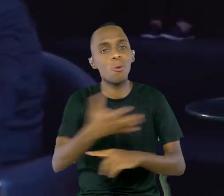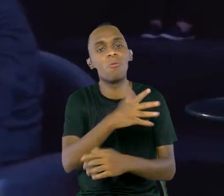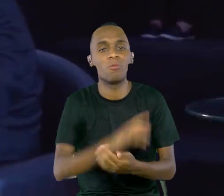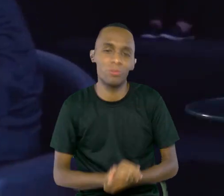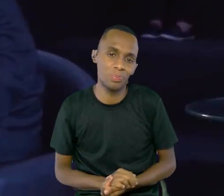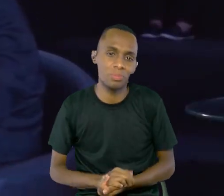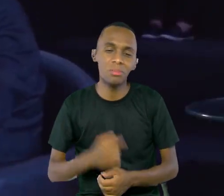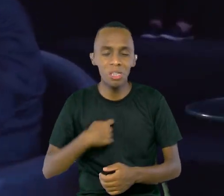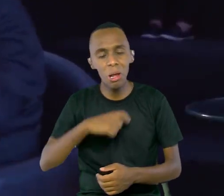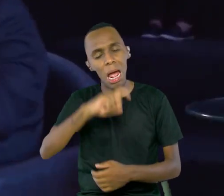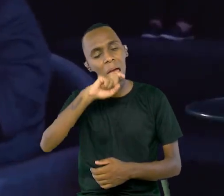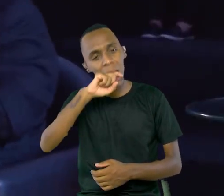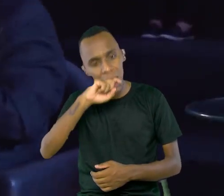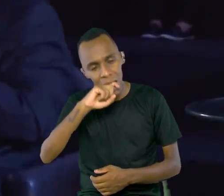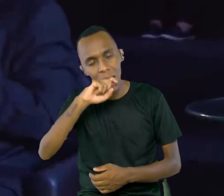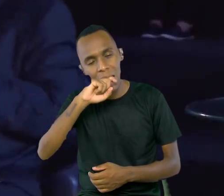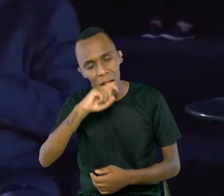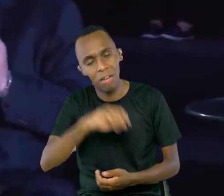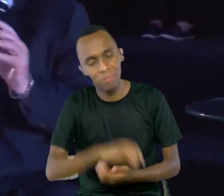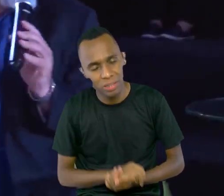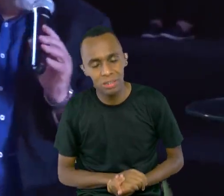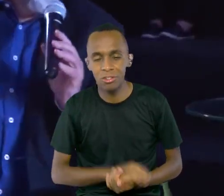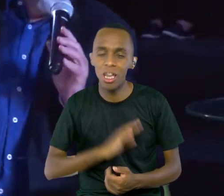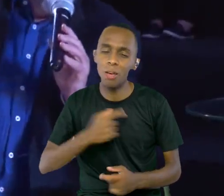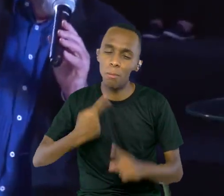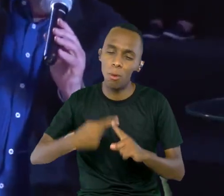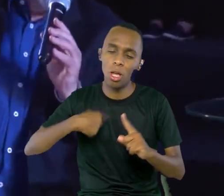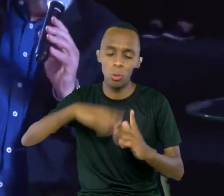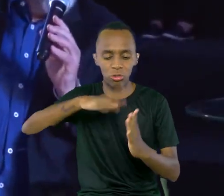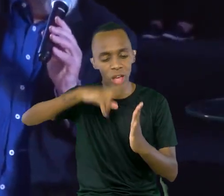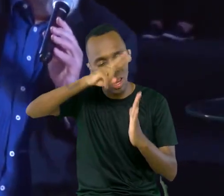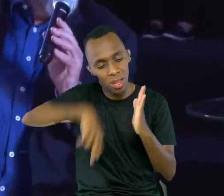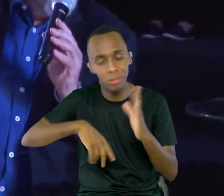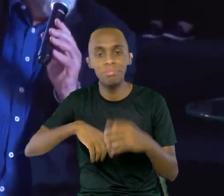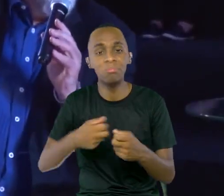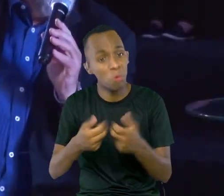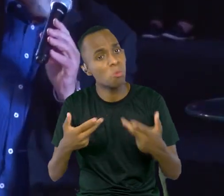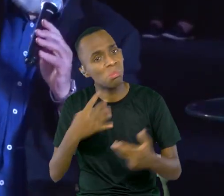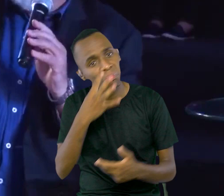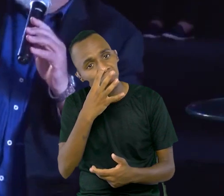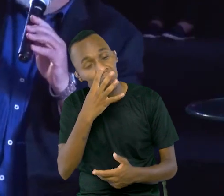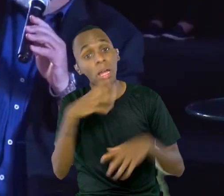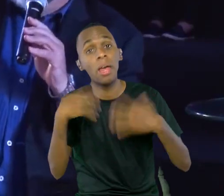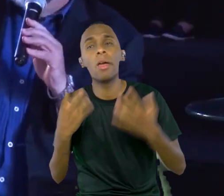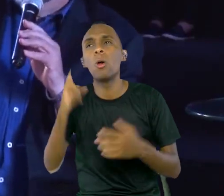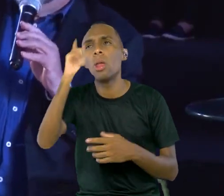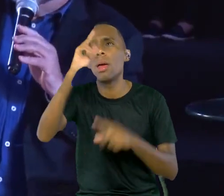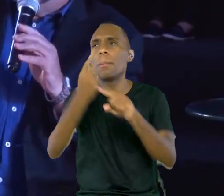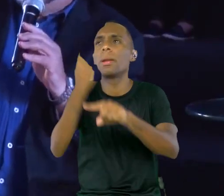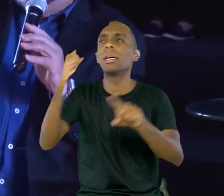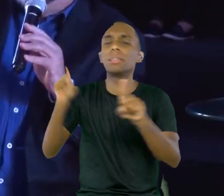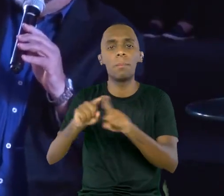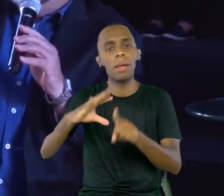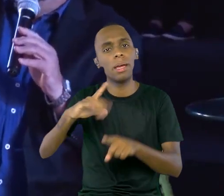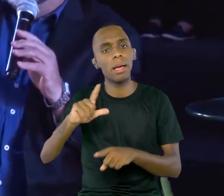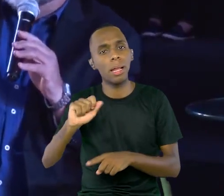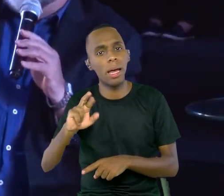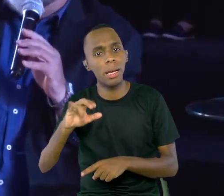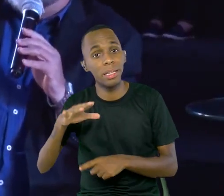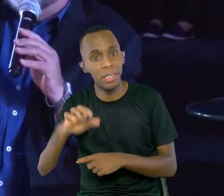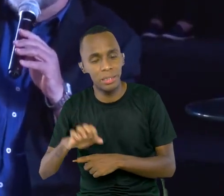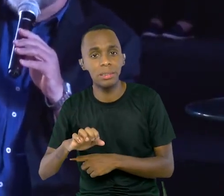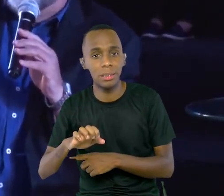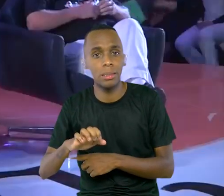ser novo demais. Eu te invejo, eu já li. Olha que coisa, isso me lembra